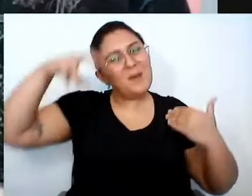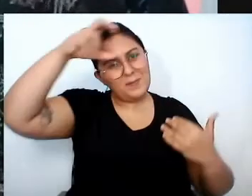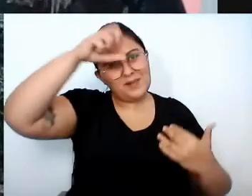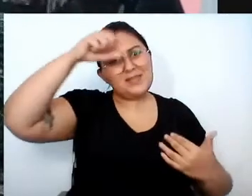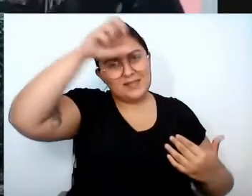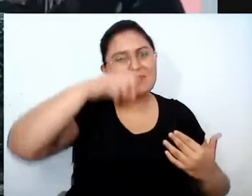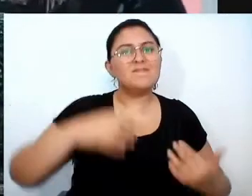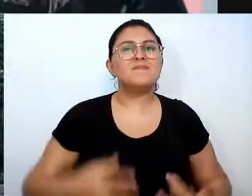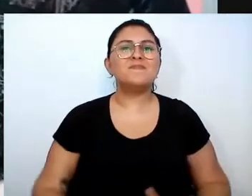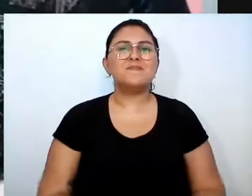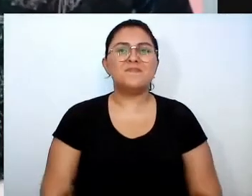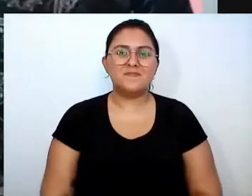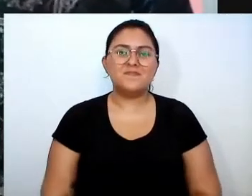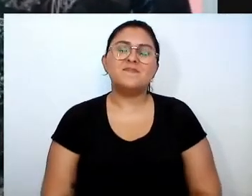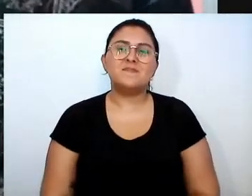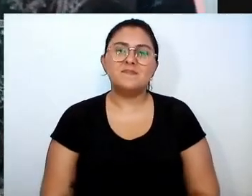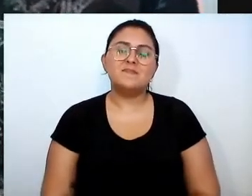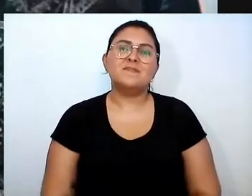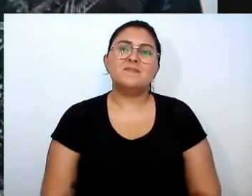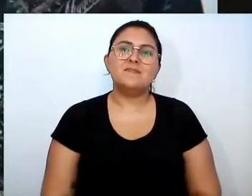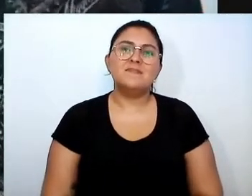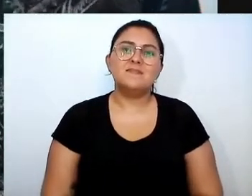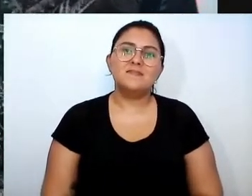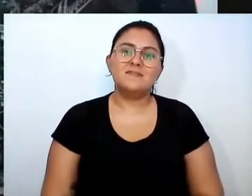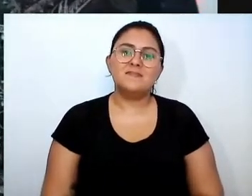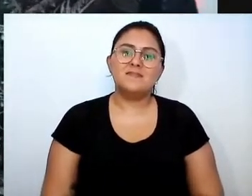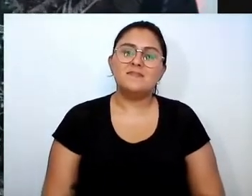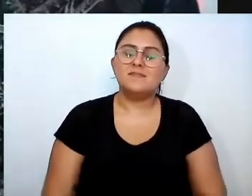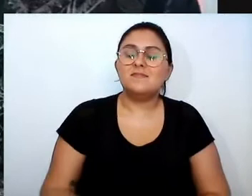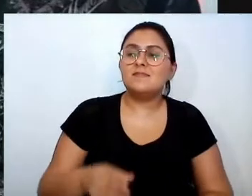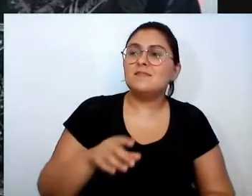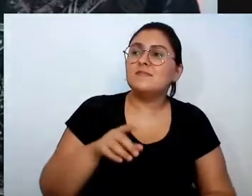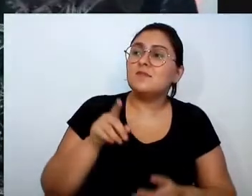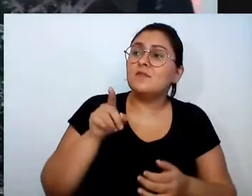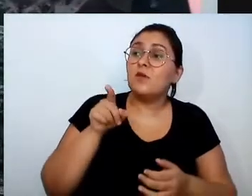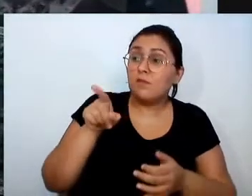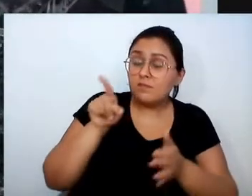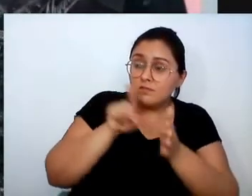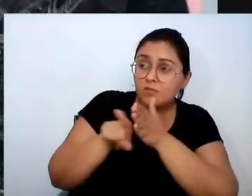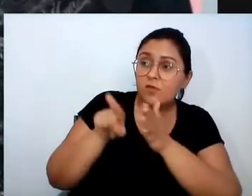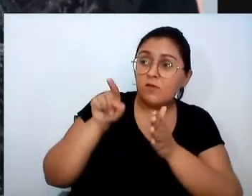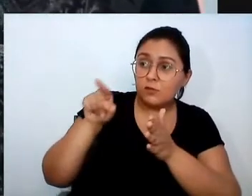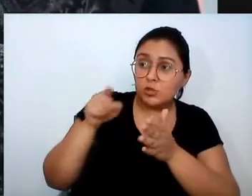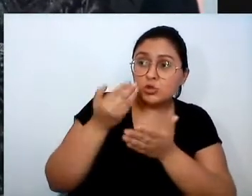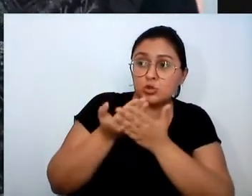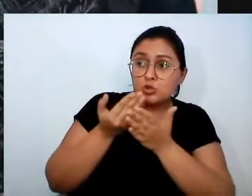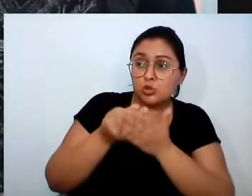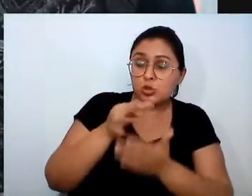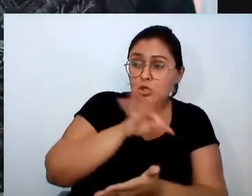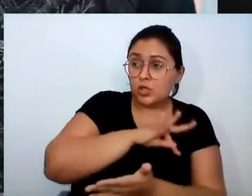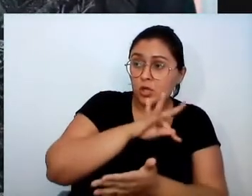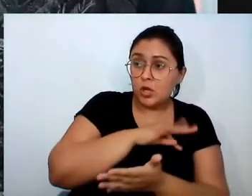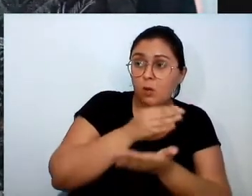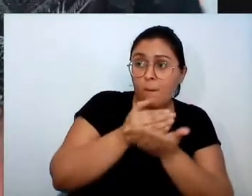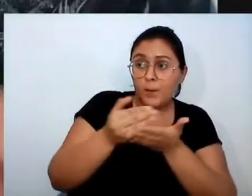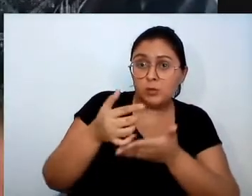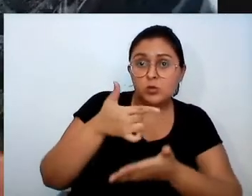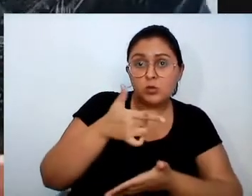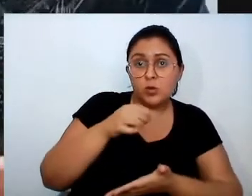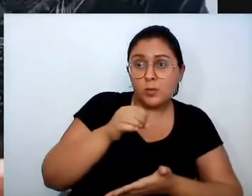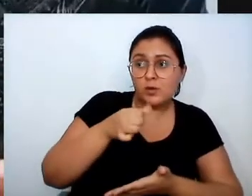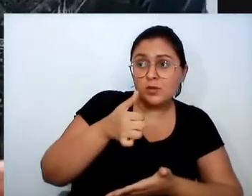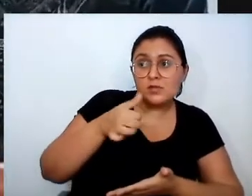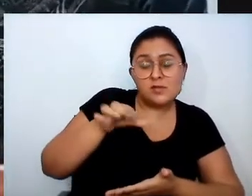mais. Enfim, aprender Sim, mais, né? Sempre mais. entendi. Você está cursando o técnico desde o